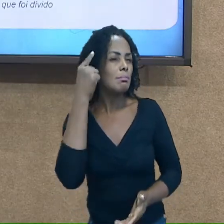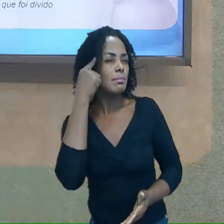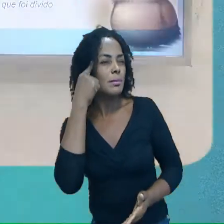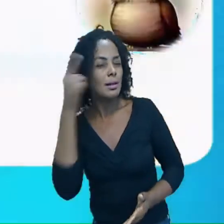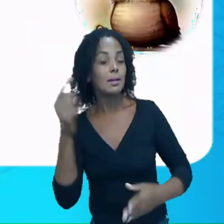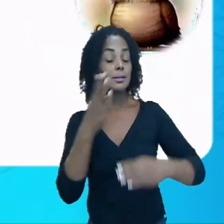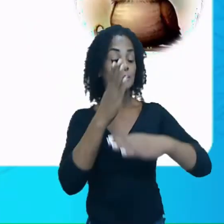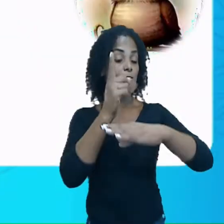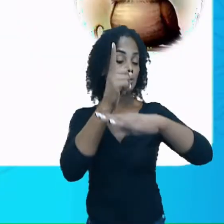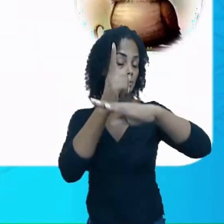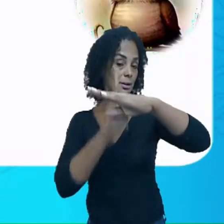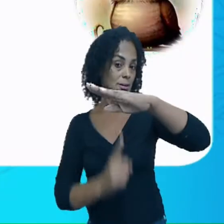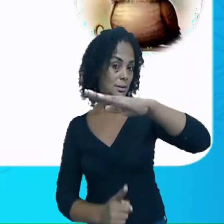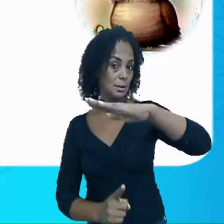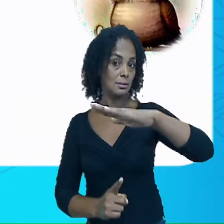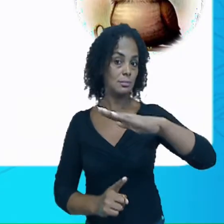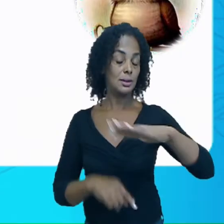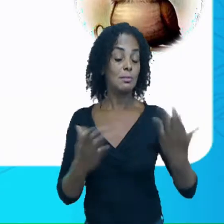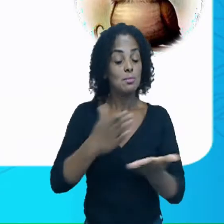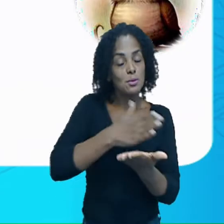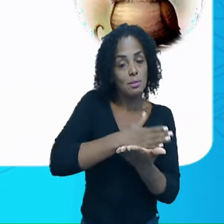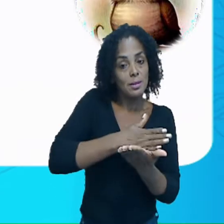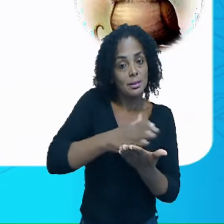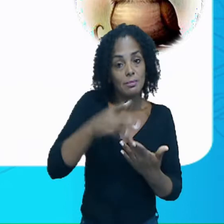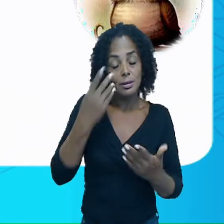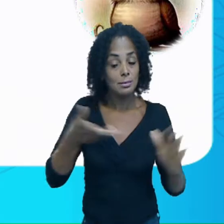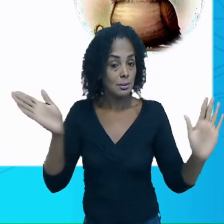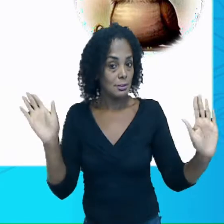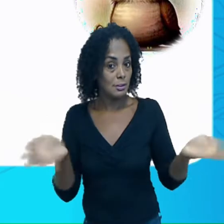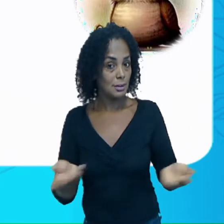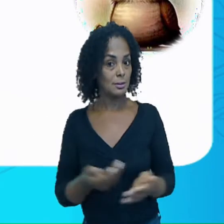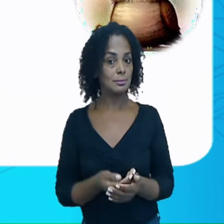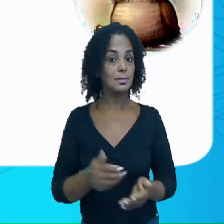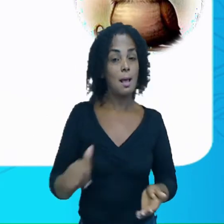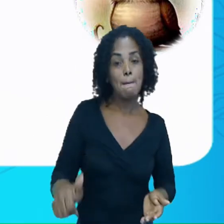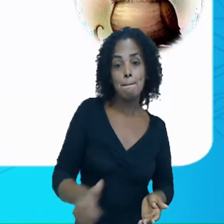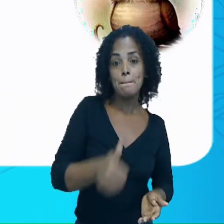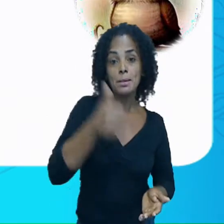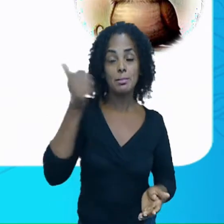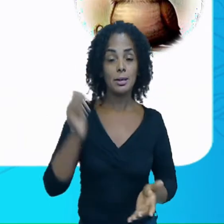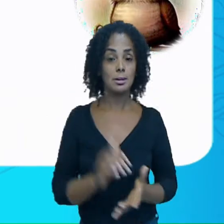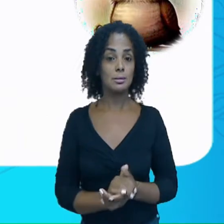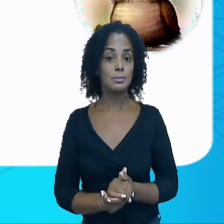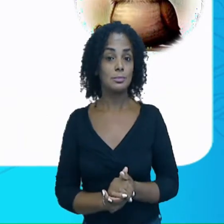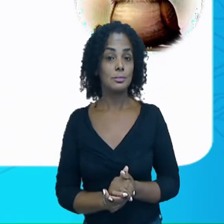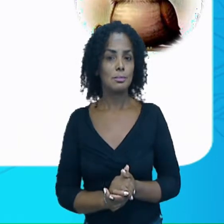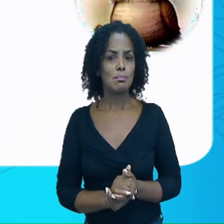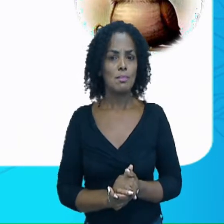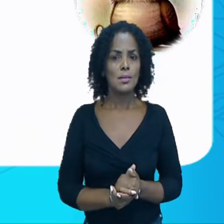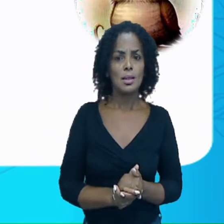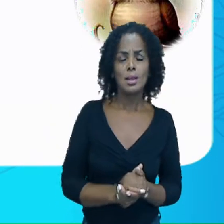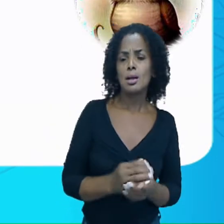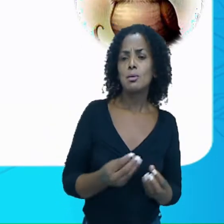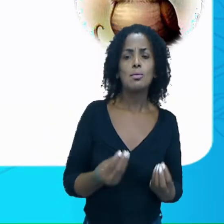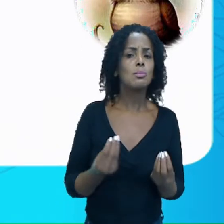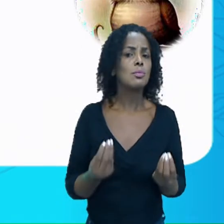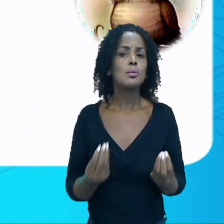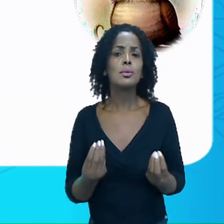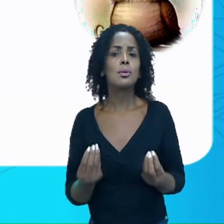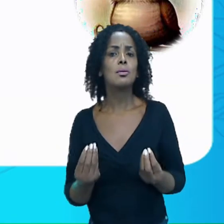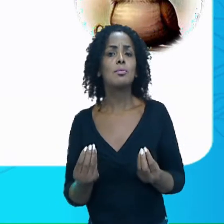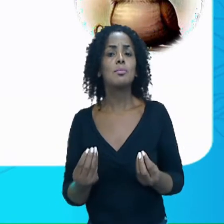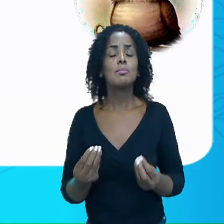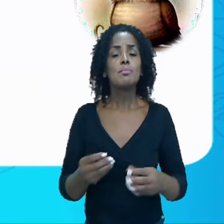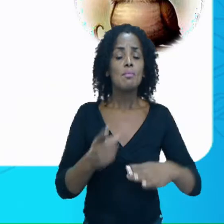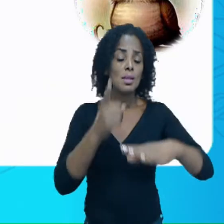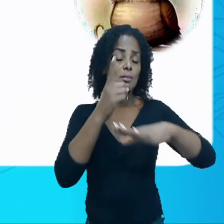Ideias de fração é o que nós vamos começar falando agora. Primeira coisa que nós vamos ver é o conceito.